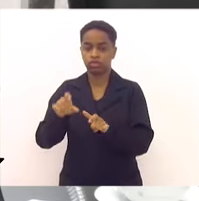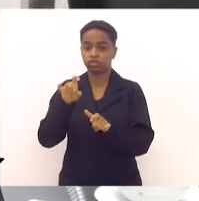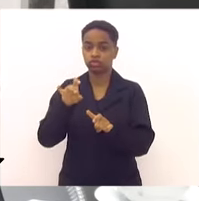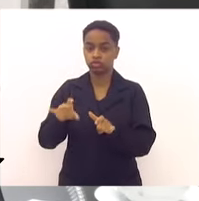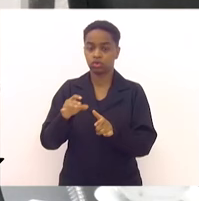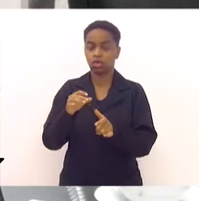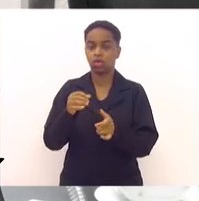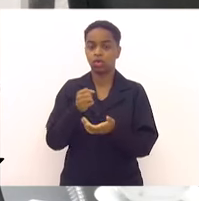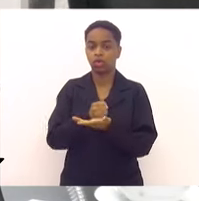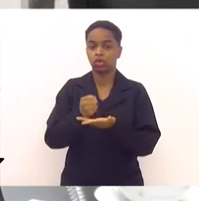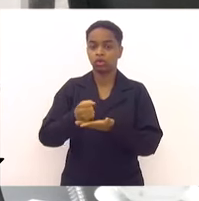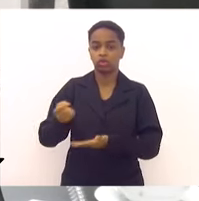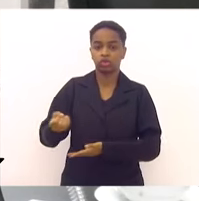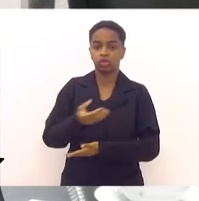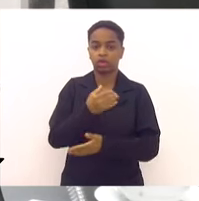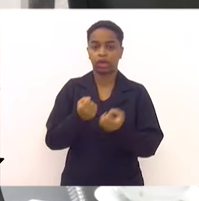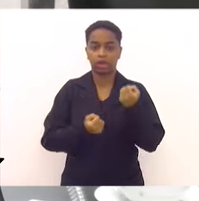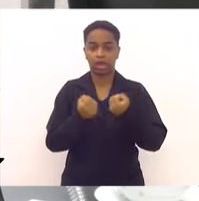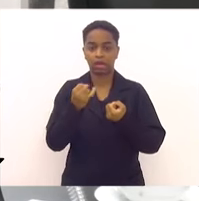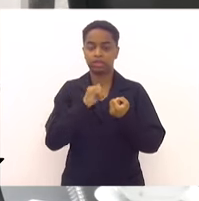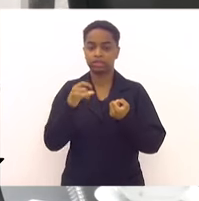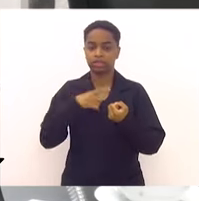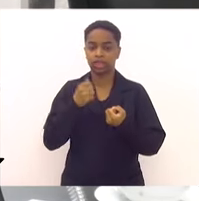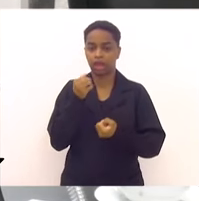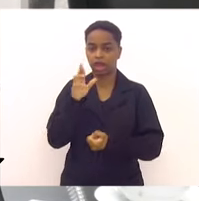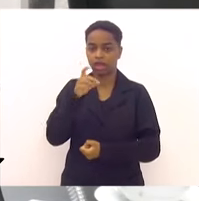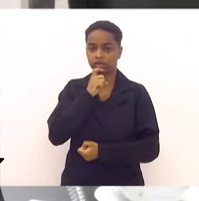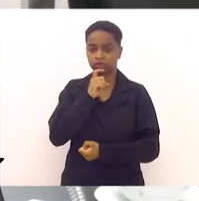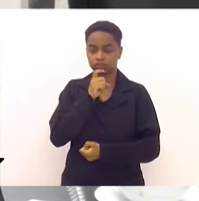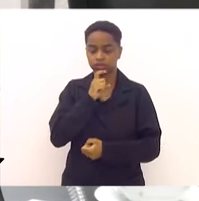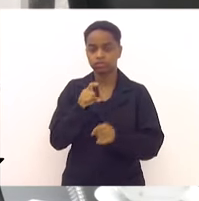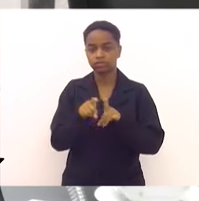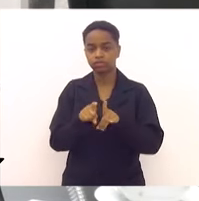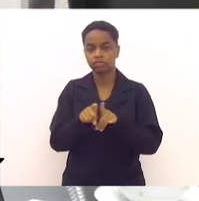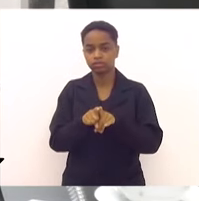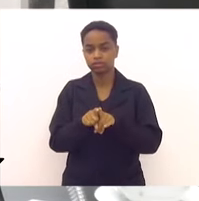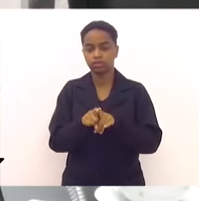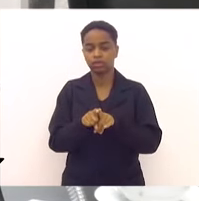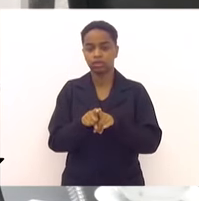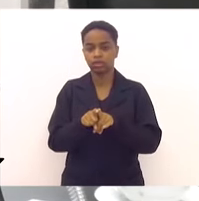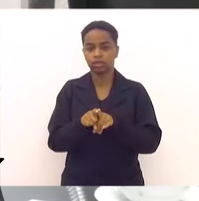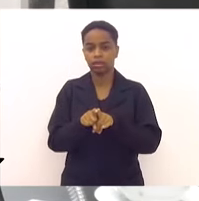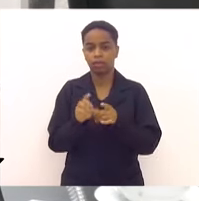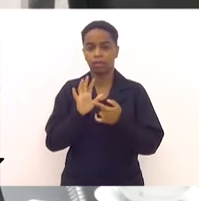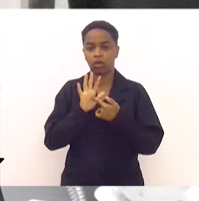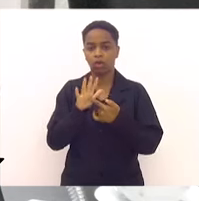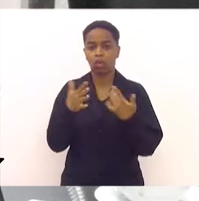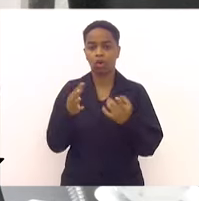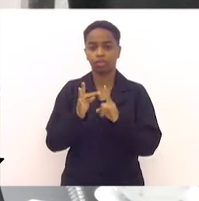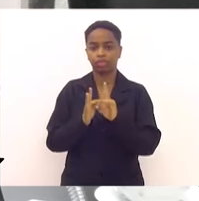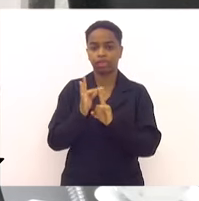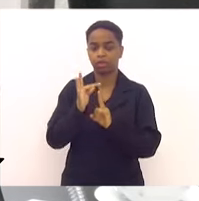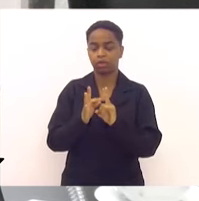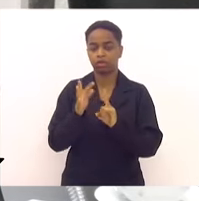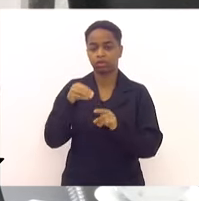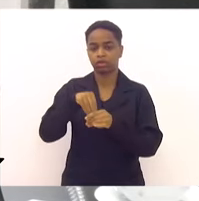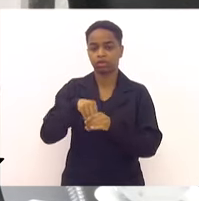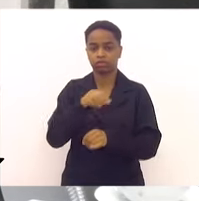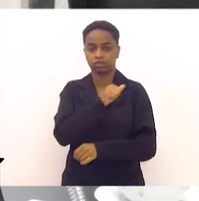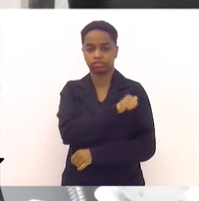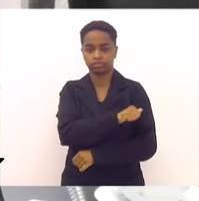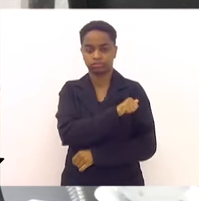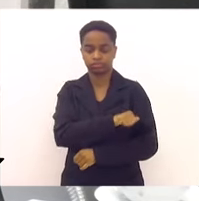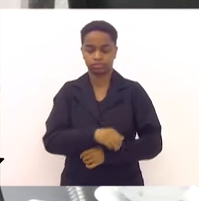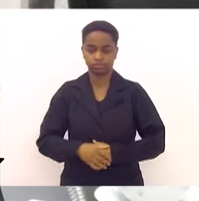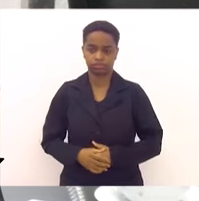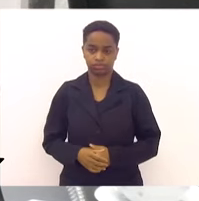novos veículos em sua frota que possuam um sistema de ar-condicionado, bem como de sensores de temperatura, no âmbito do Estado do Rio de